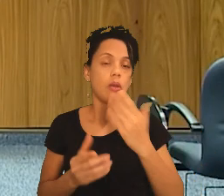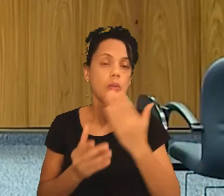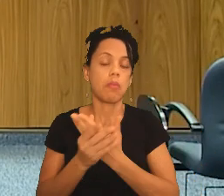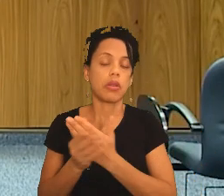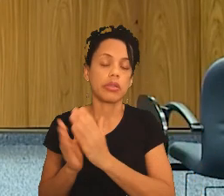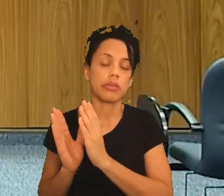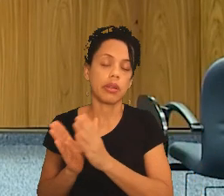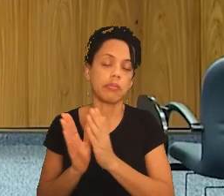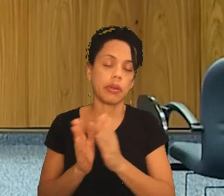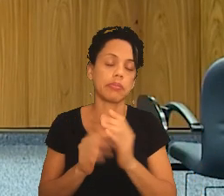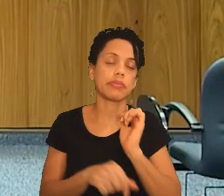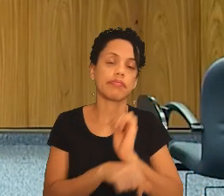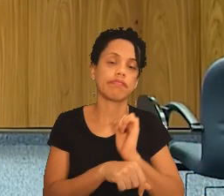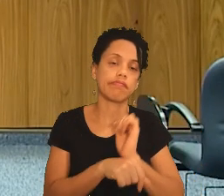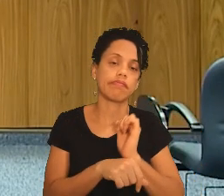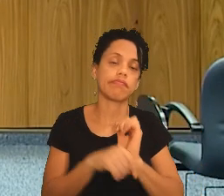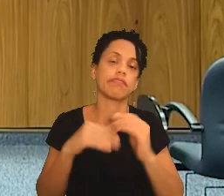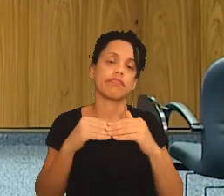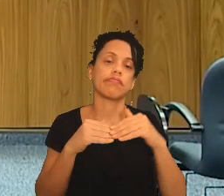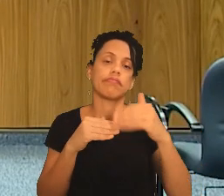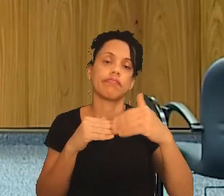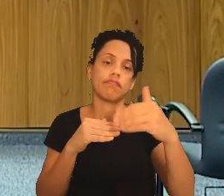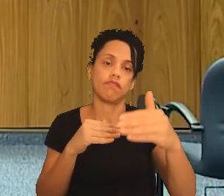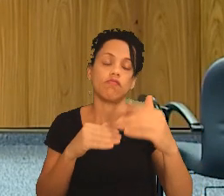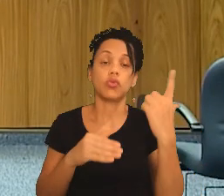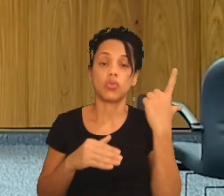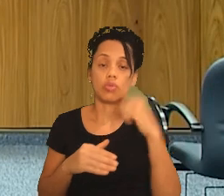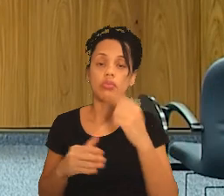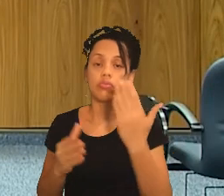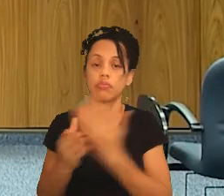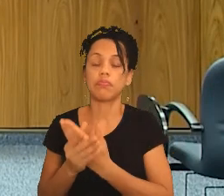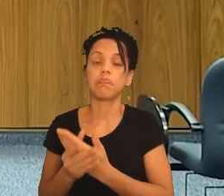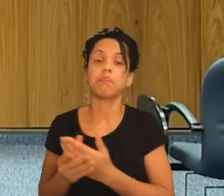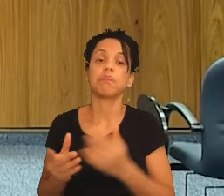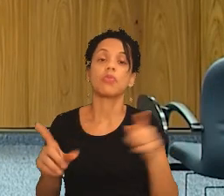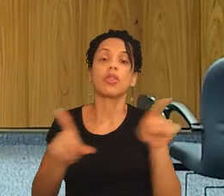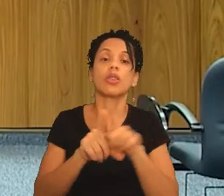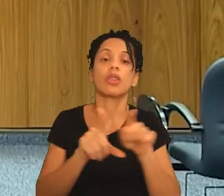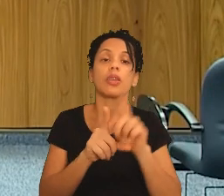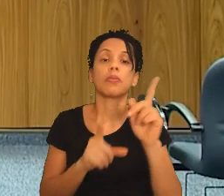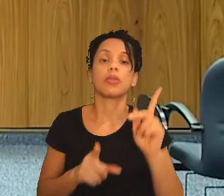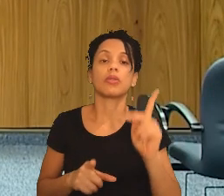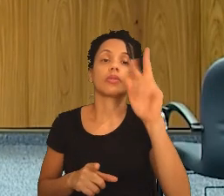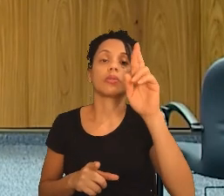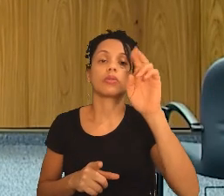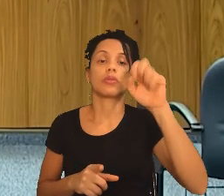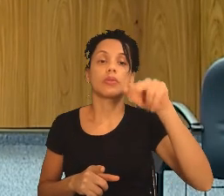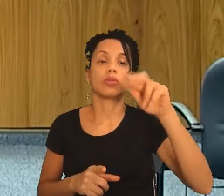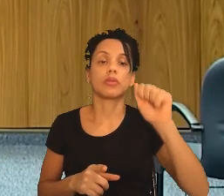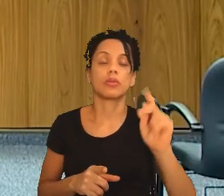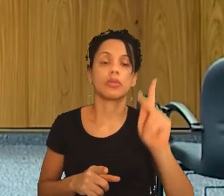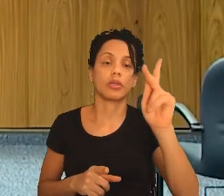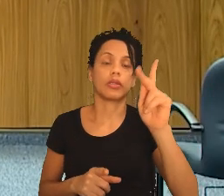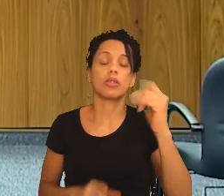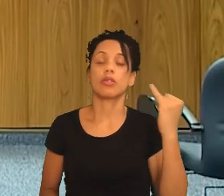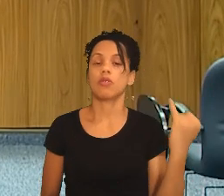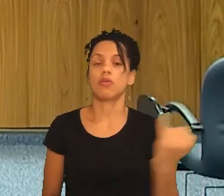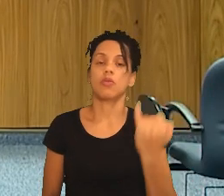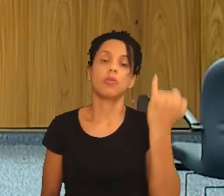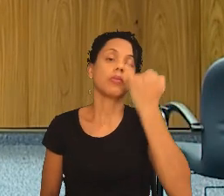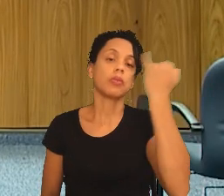Felizmente, a gente teve uma decisão favorável, liminar. Esse processo ainda está andando, ainda vai chegar na